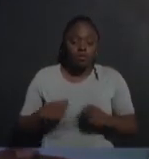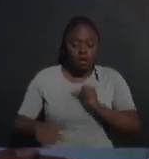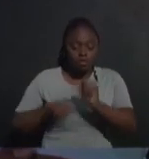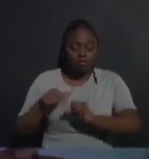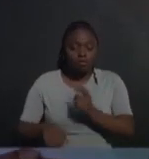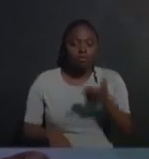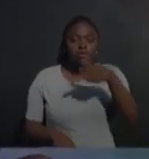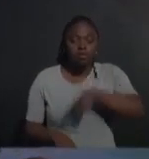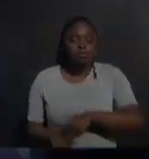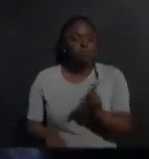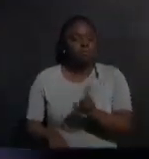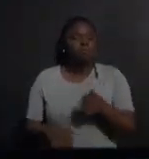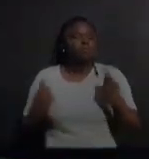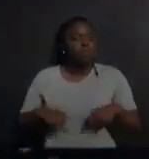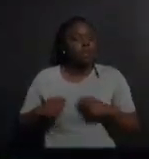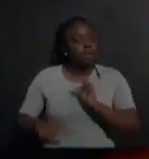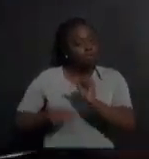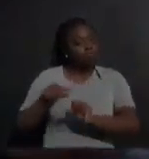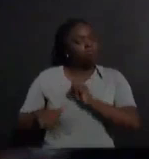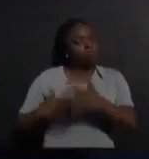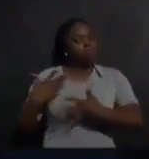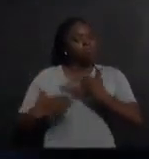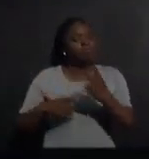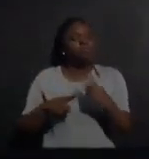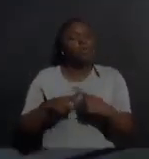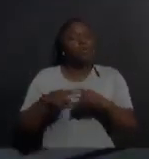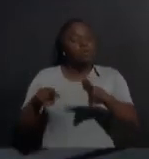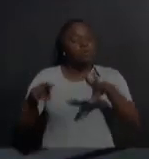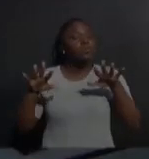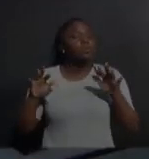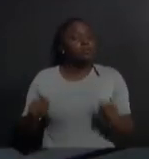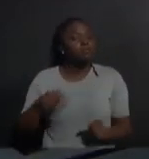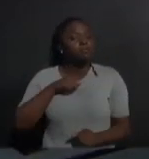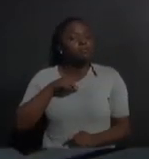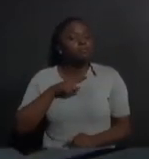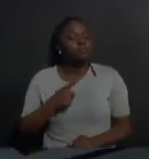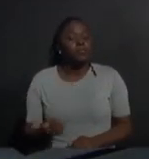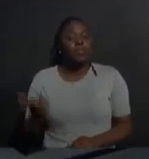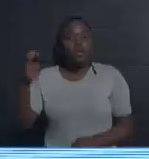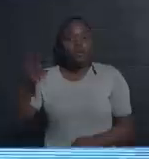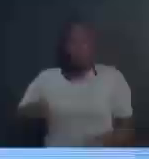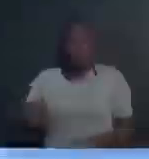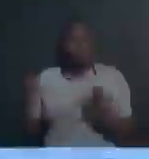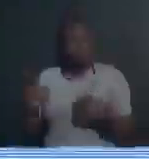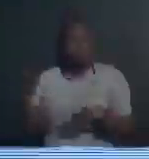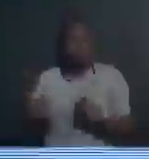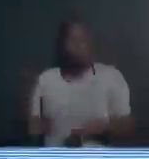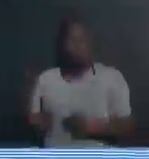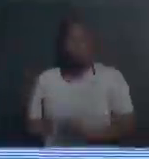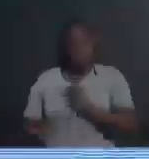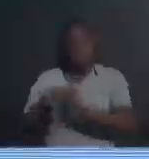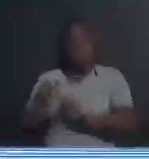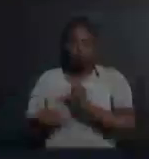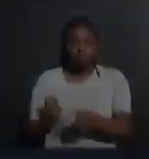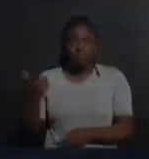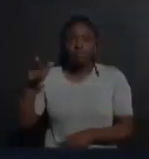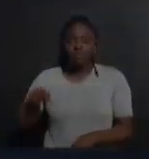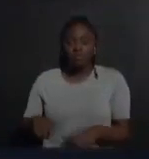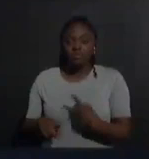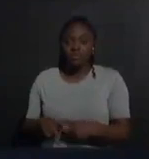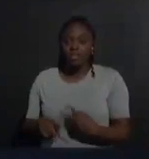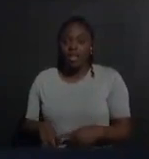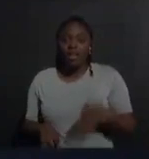porque nunca tiveram. E outros precisam de reavivamento, porque você olha para trás e lembra.